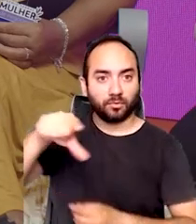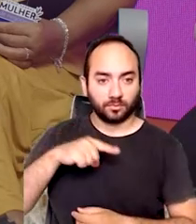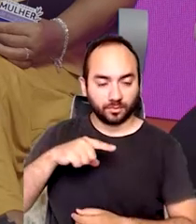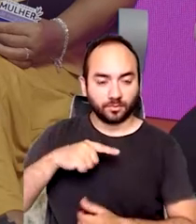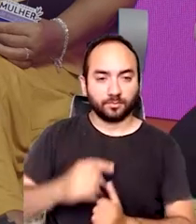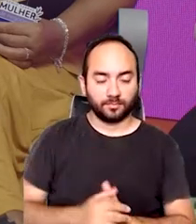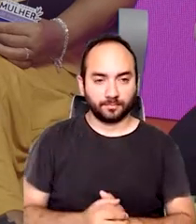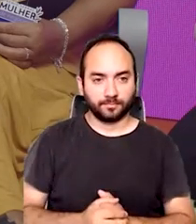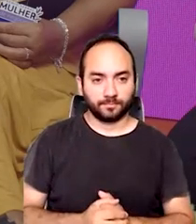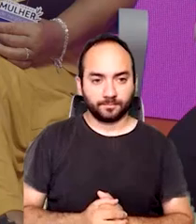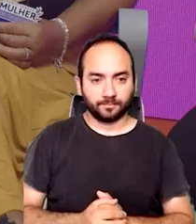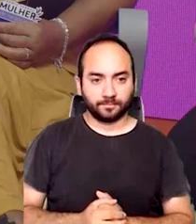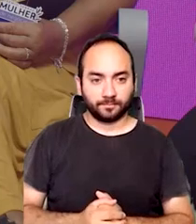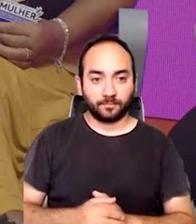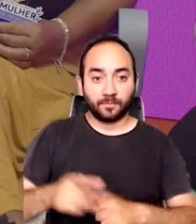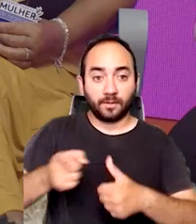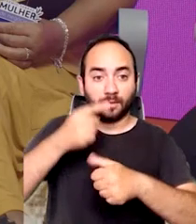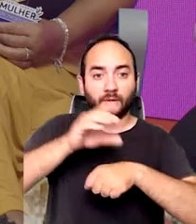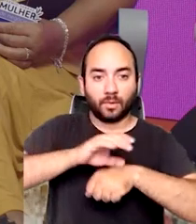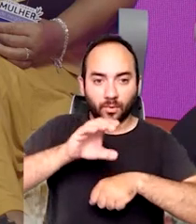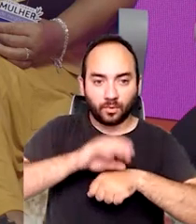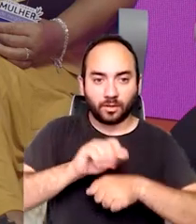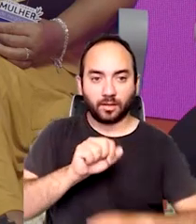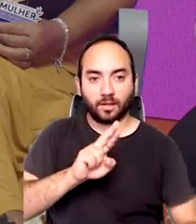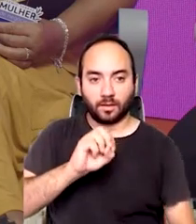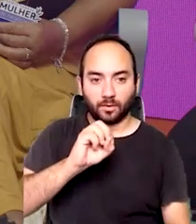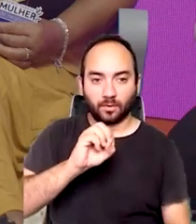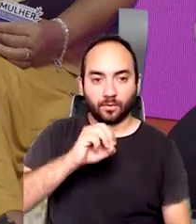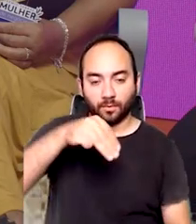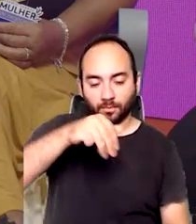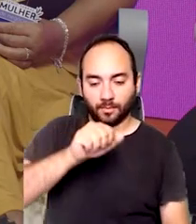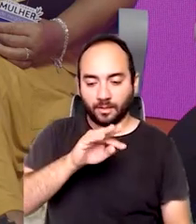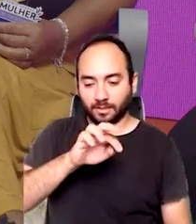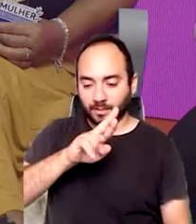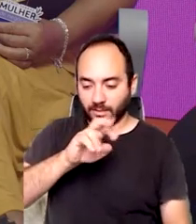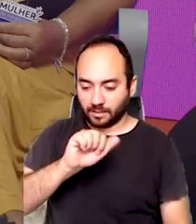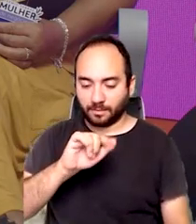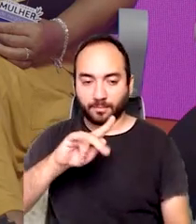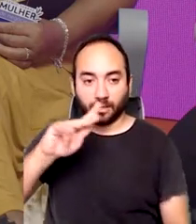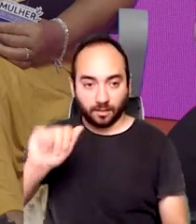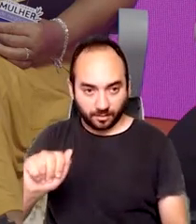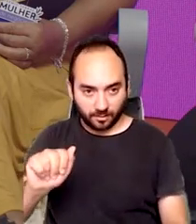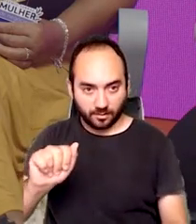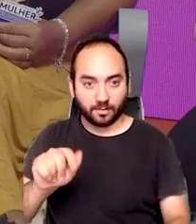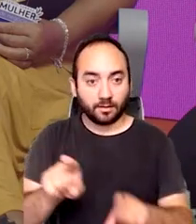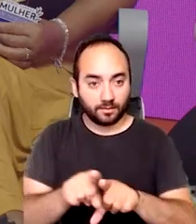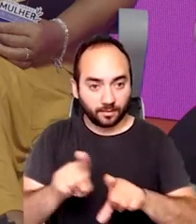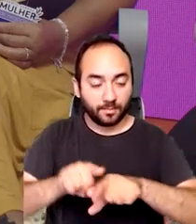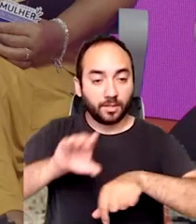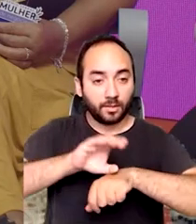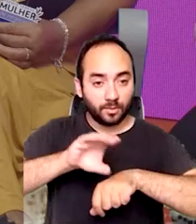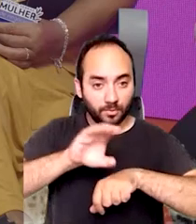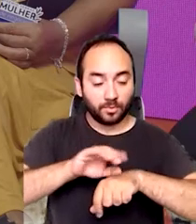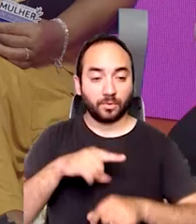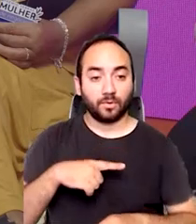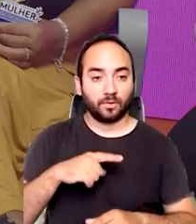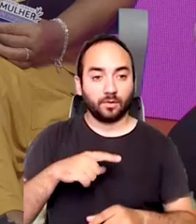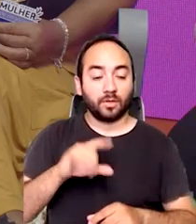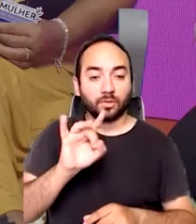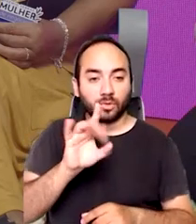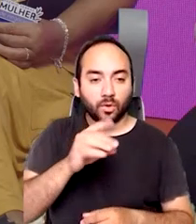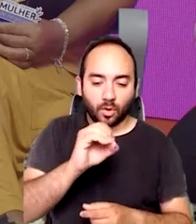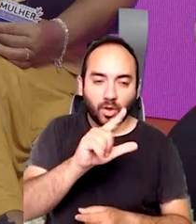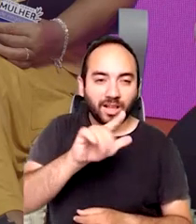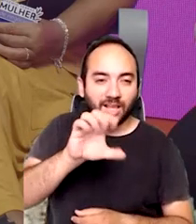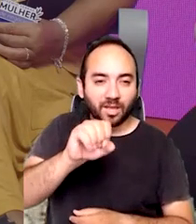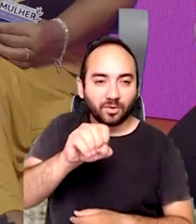desse Campus lá aí fiz Meu Primeiro Curso de aromaterapia aí de aromaterapia eu era só